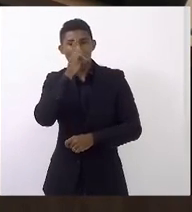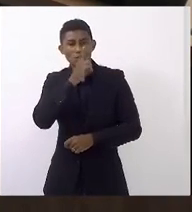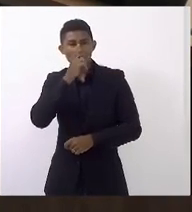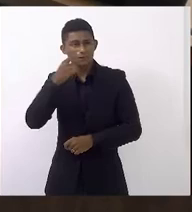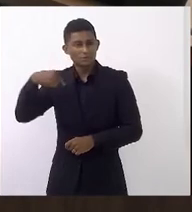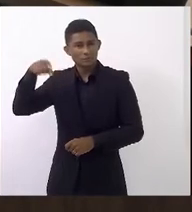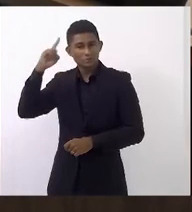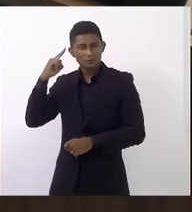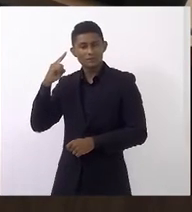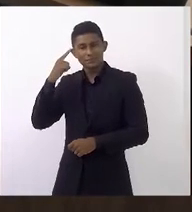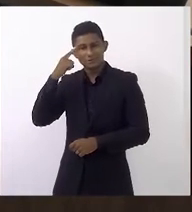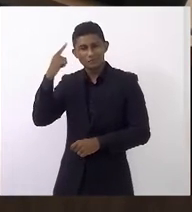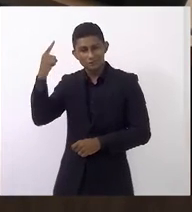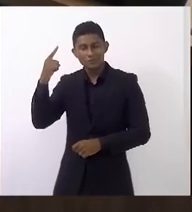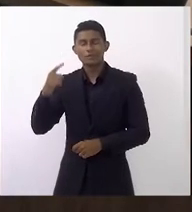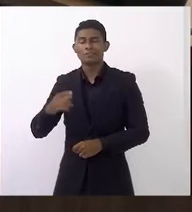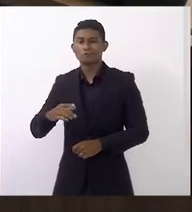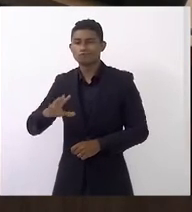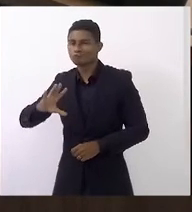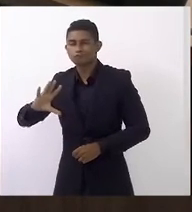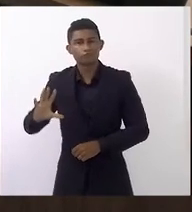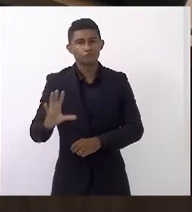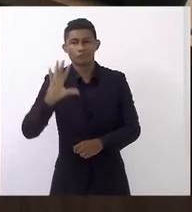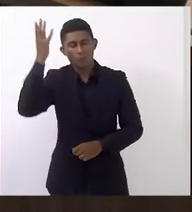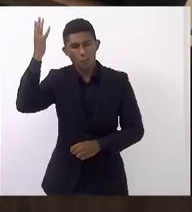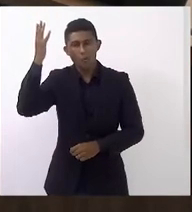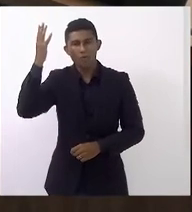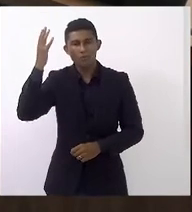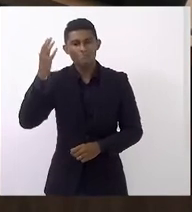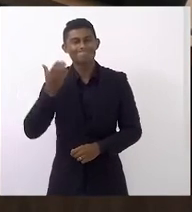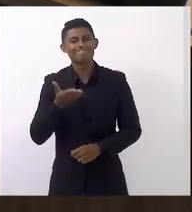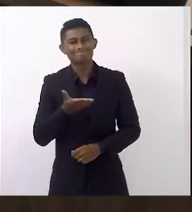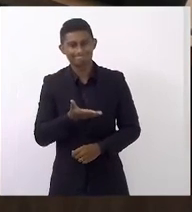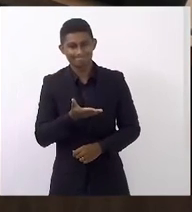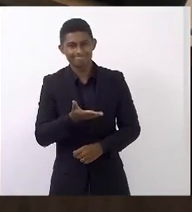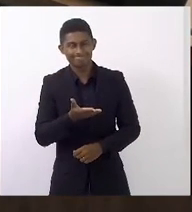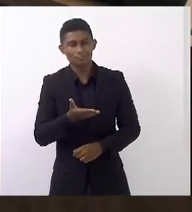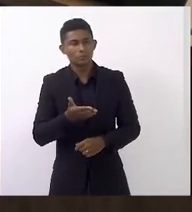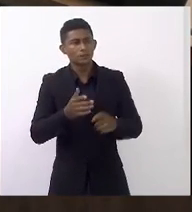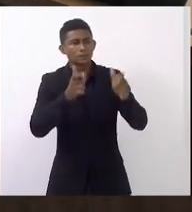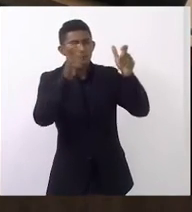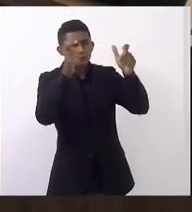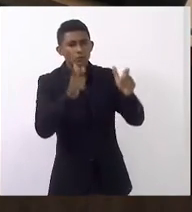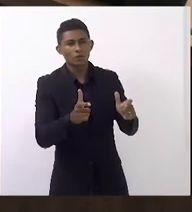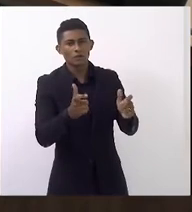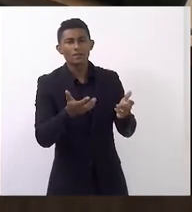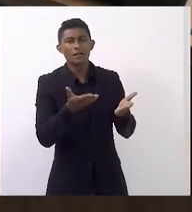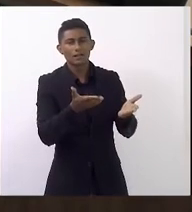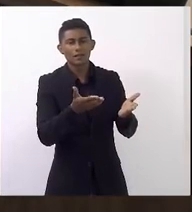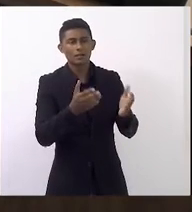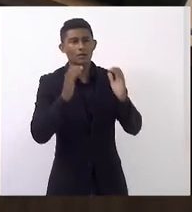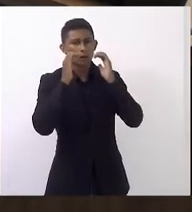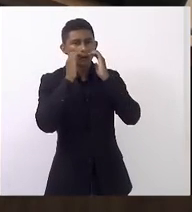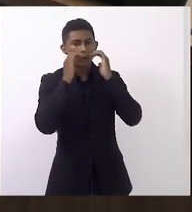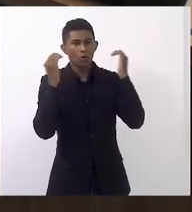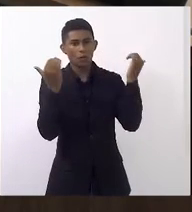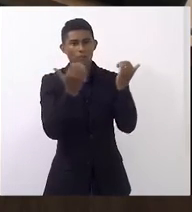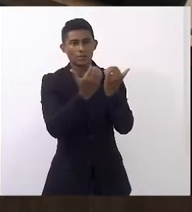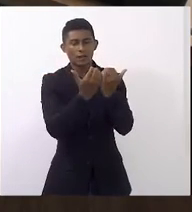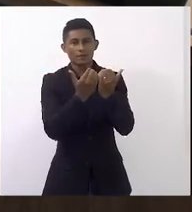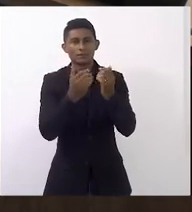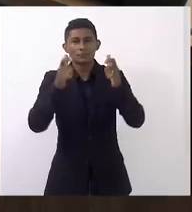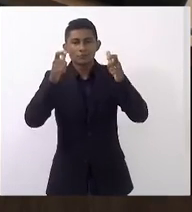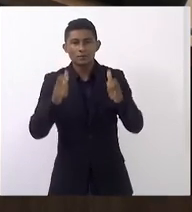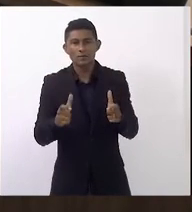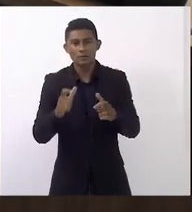tragédia socioambiental que atingiu, dentre outros pontos, a comunidade caiçara de Ponta Negra,